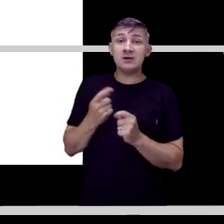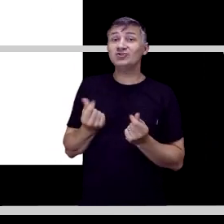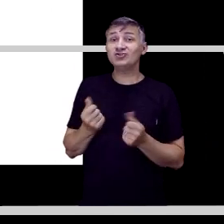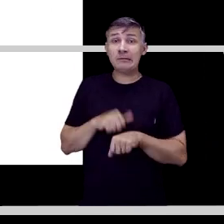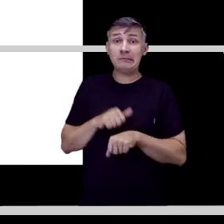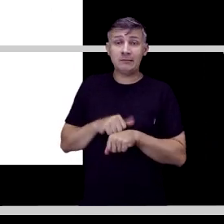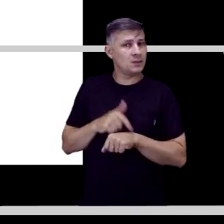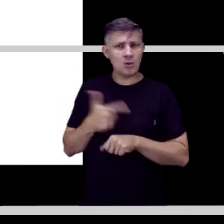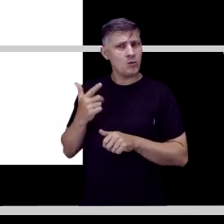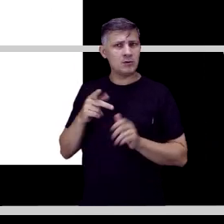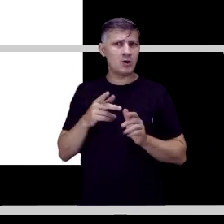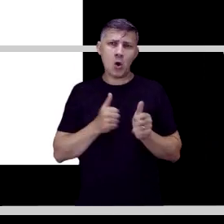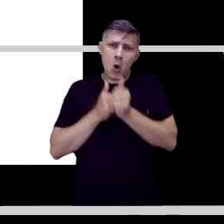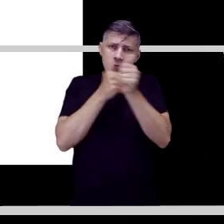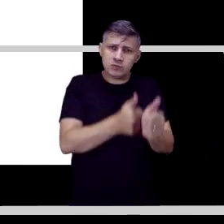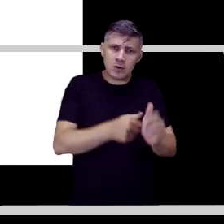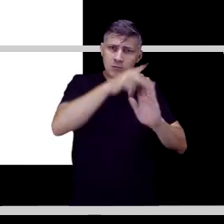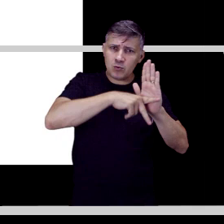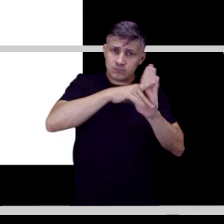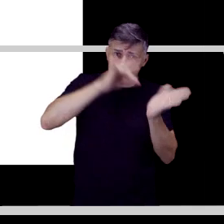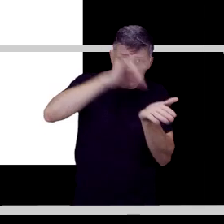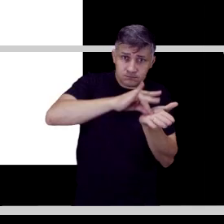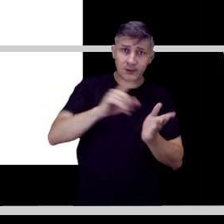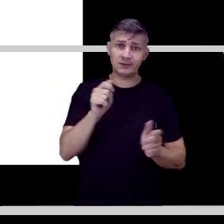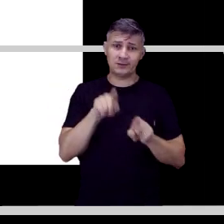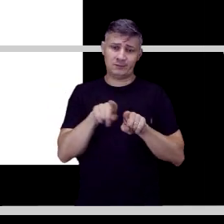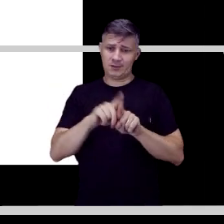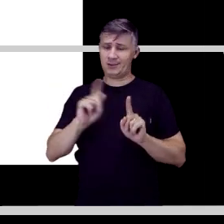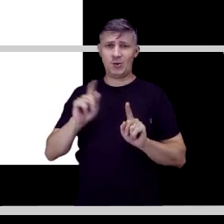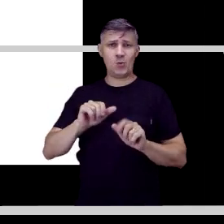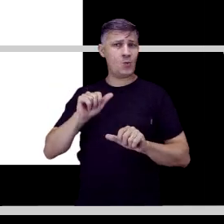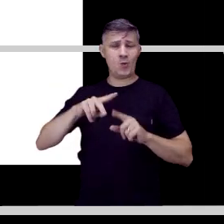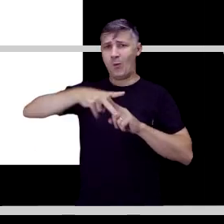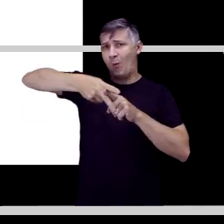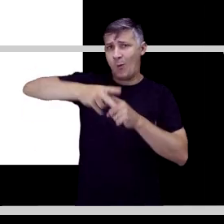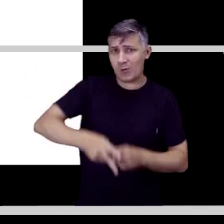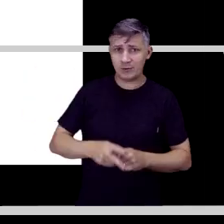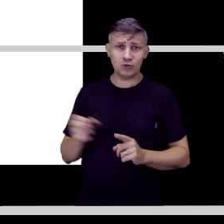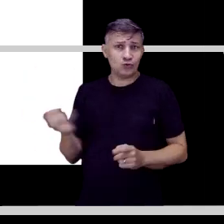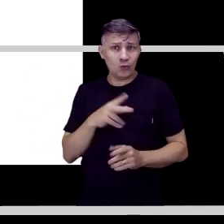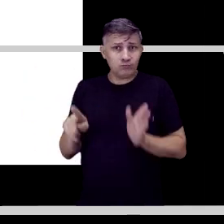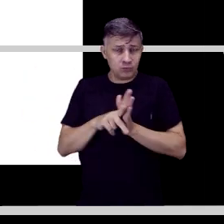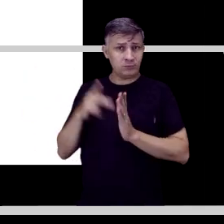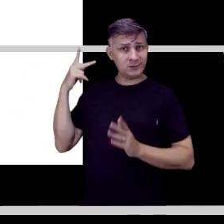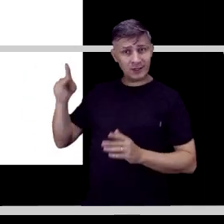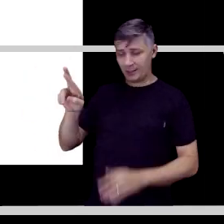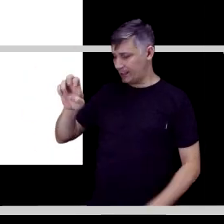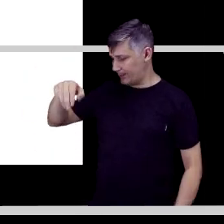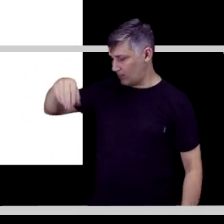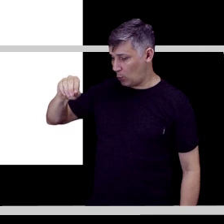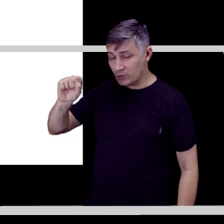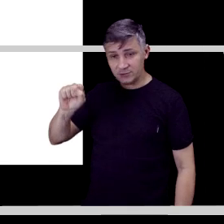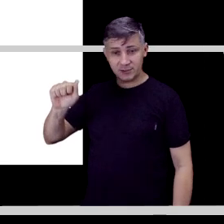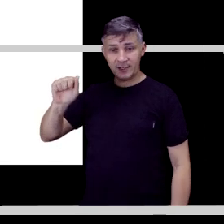que não seguiam o projeto original do Hélio Duarte, nem restauravam os remanescentes do Ramos de Azevedo, como a gente pode ver aqui. Esse